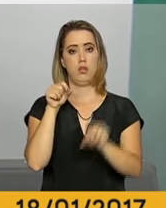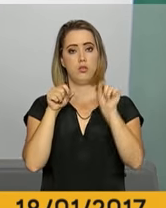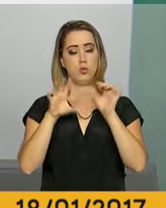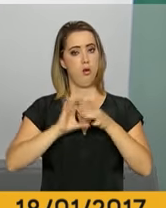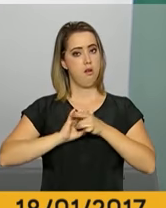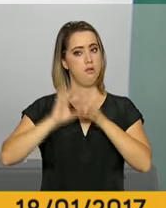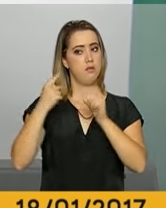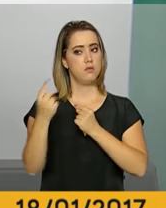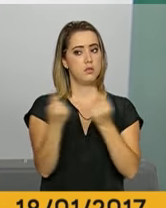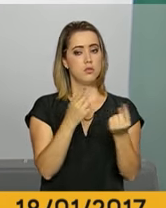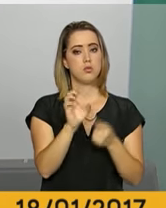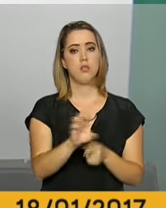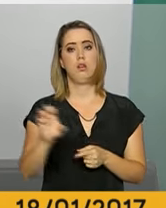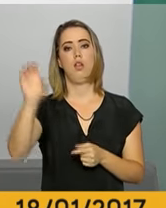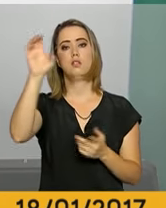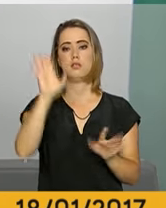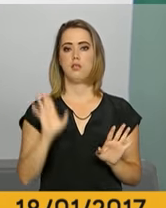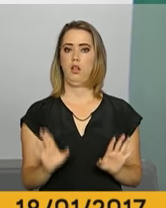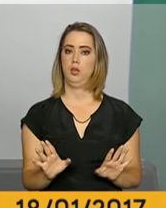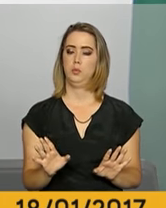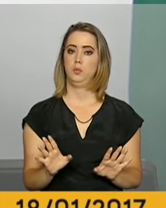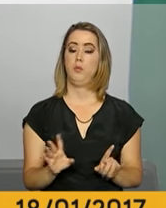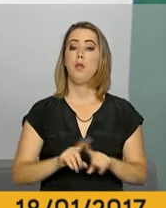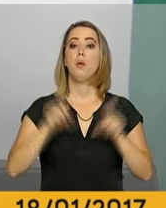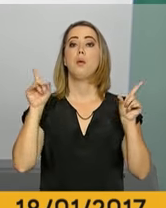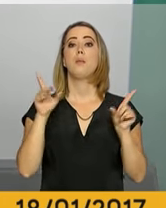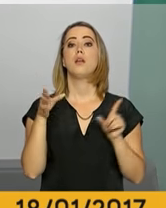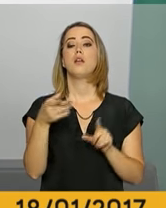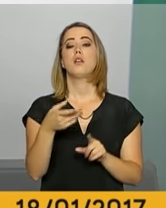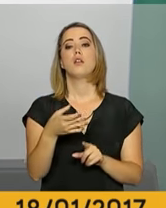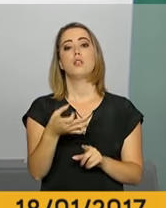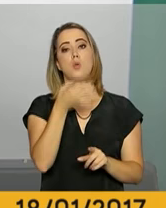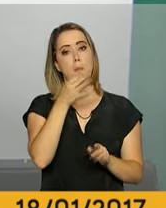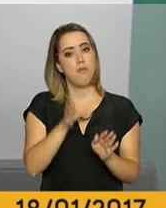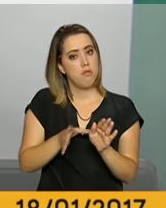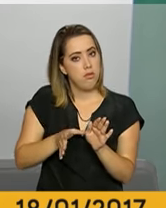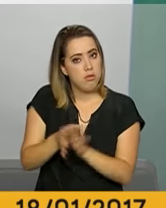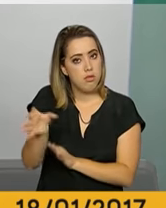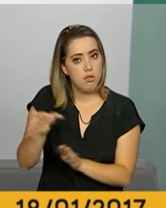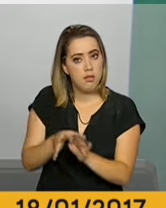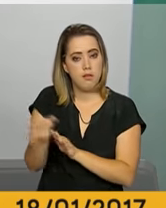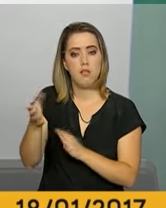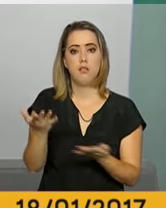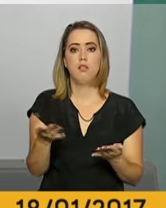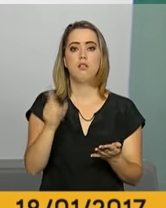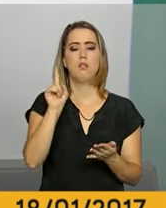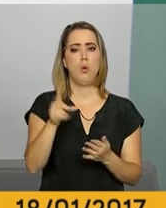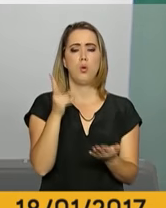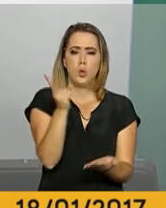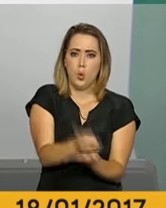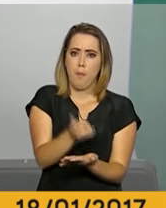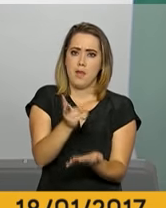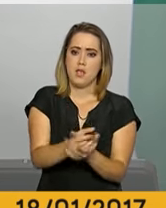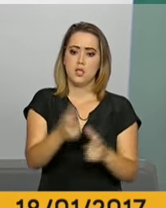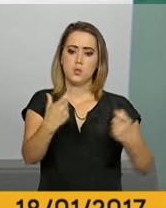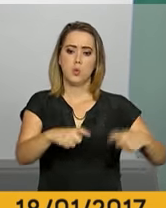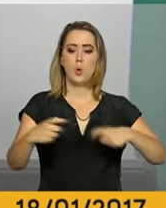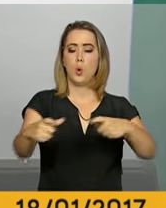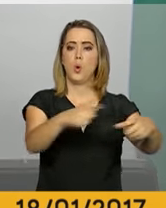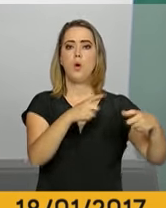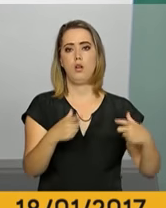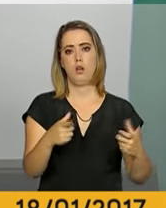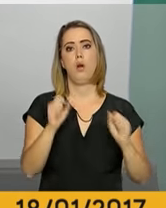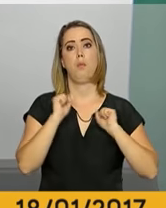autonomia de cada estado é dos senhores, mas será uma sugestão de que, embora no mesmo terreno, quem sabe, se